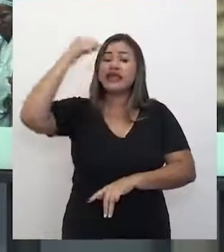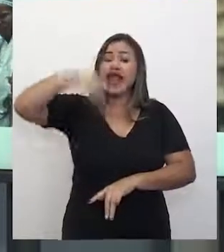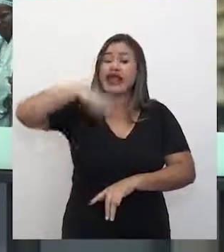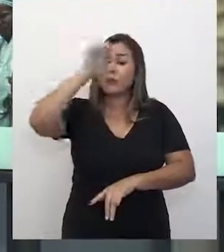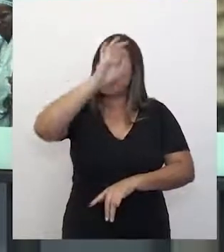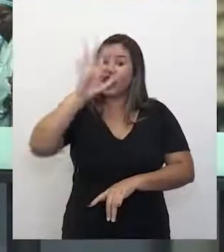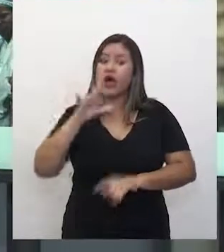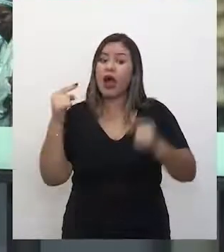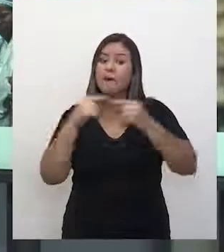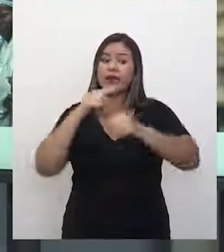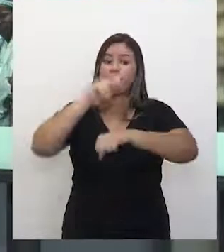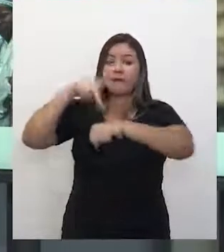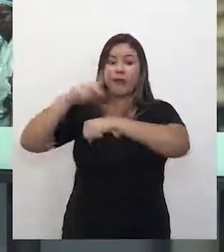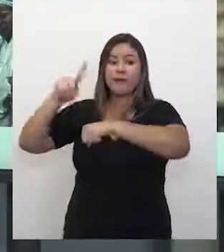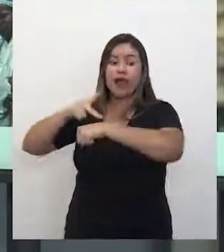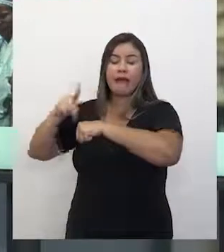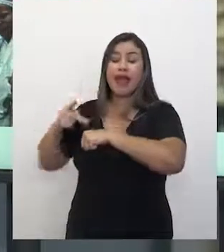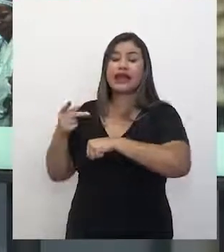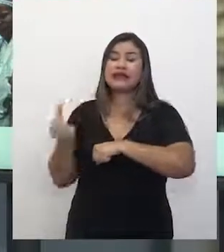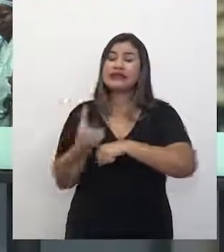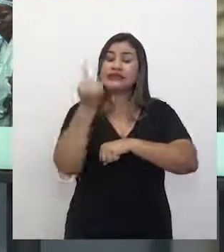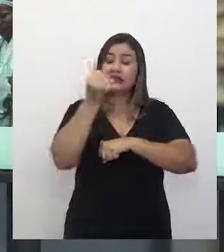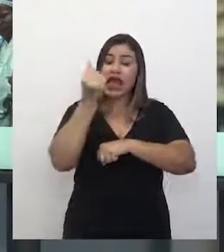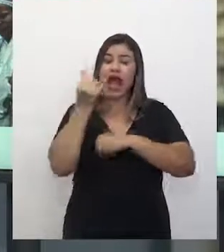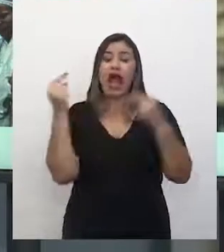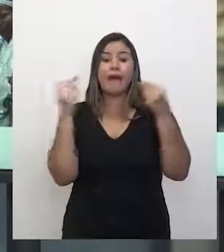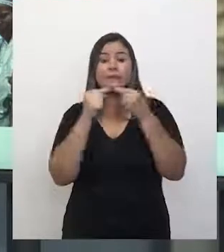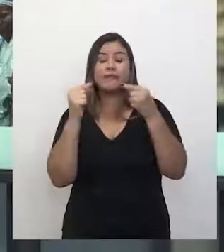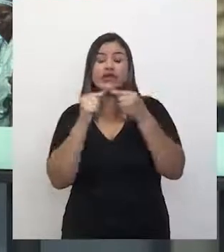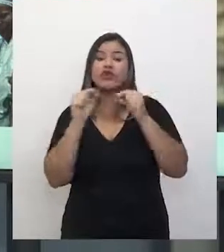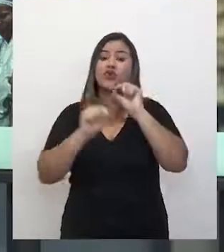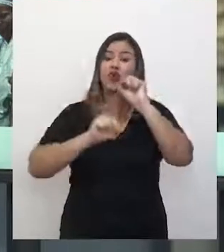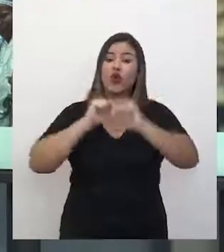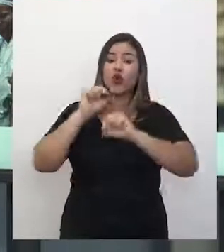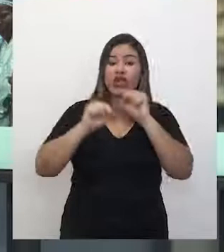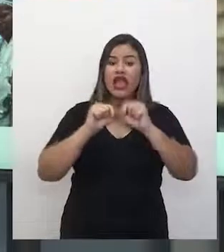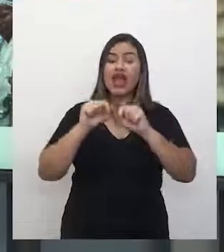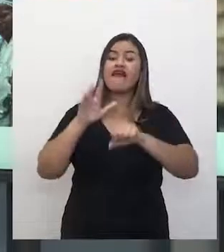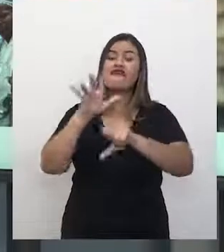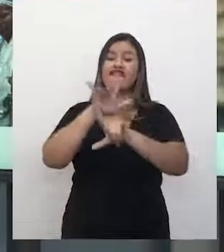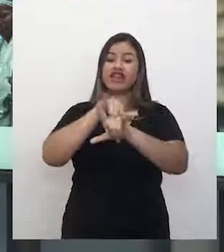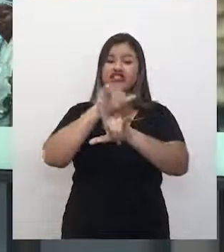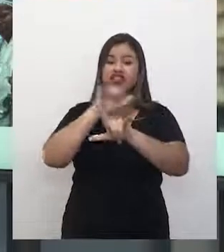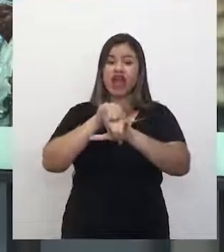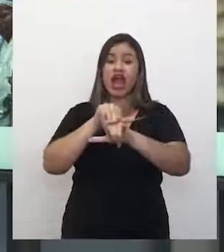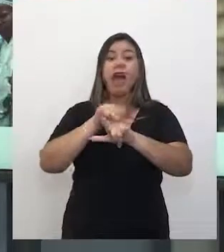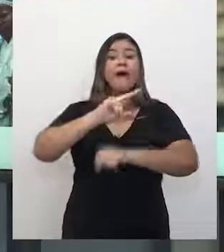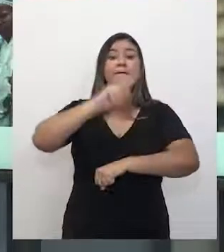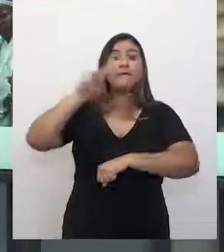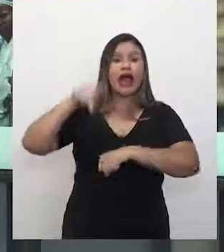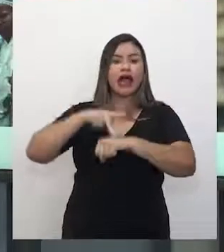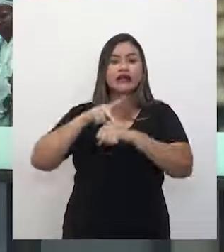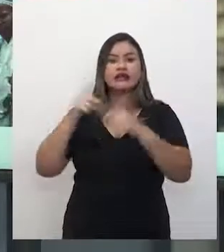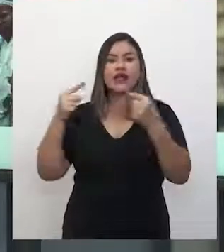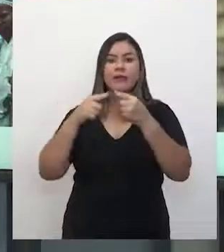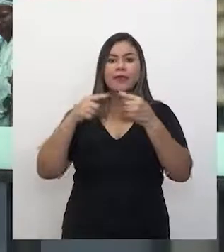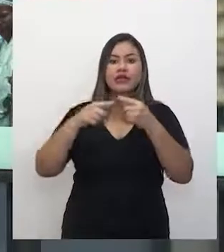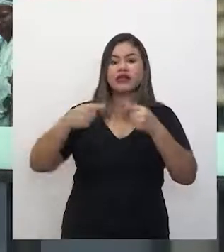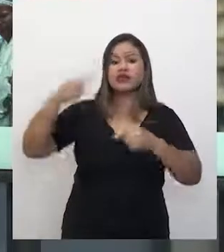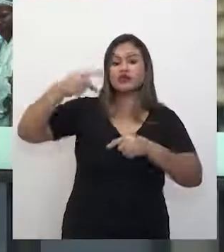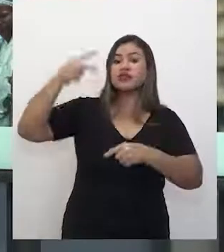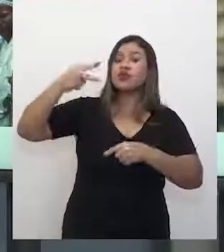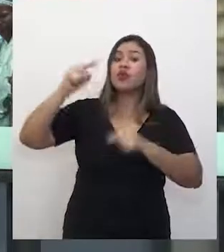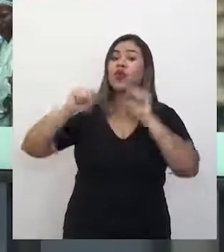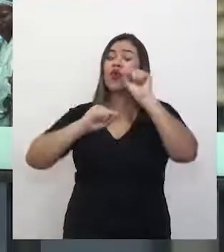país em número de vegetarianos no mundo, sendo que o 2º em maioria relativa, né?